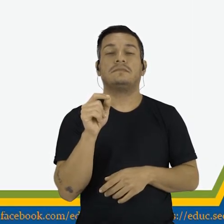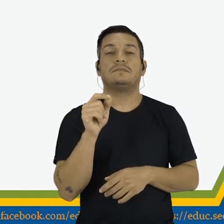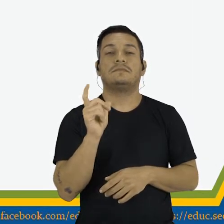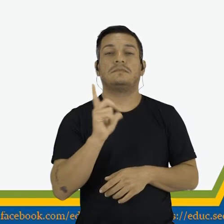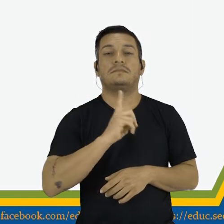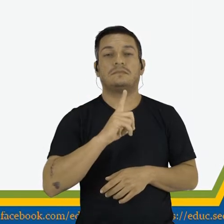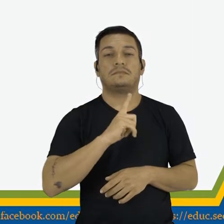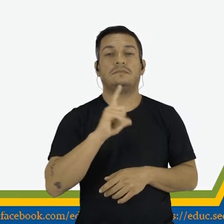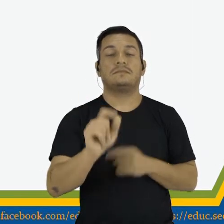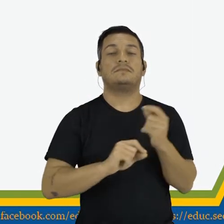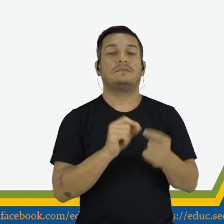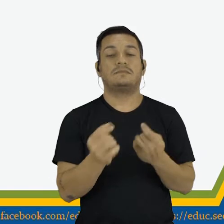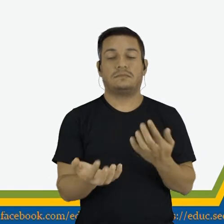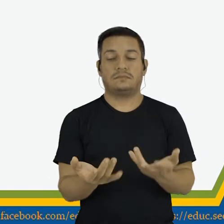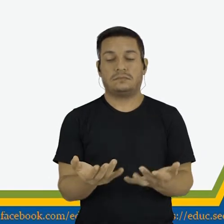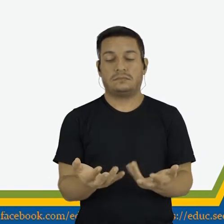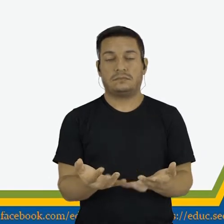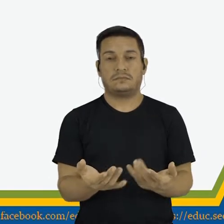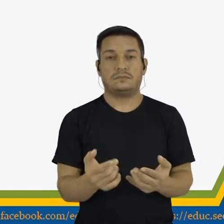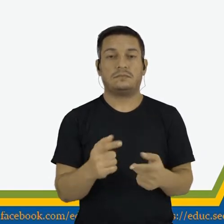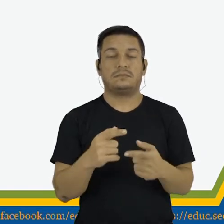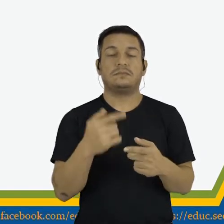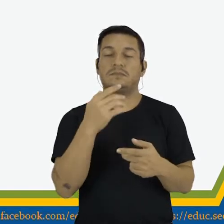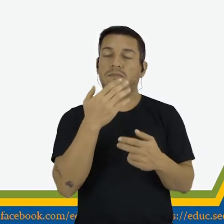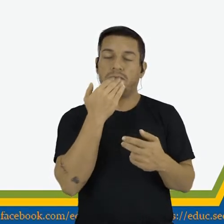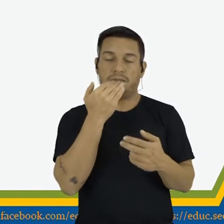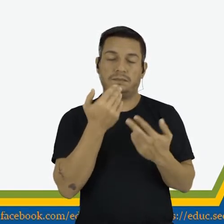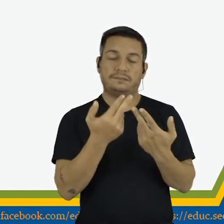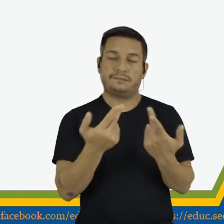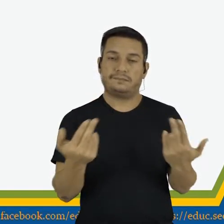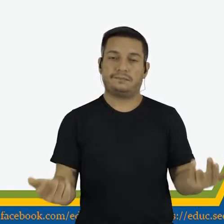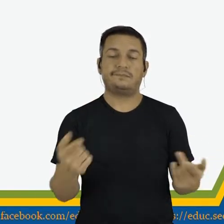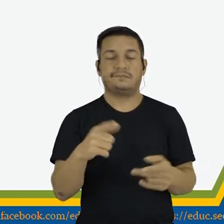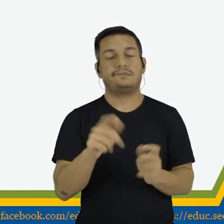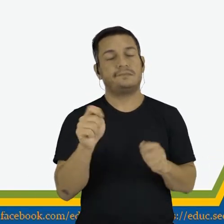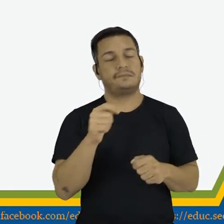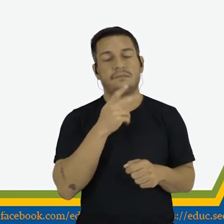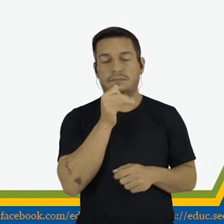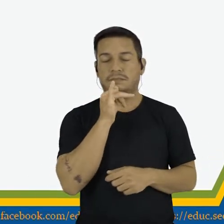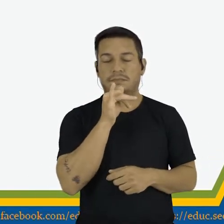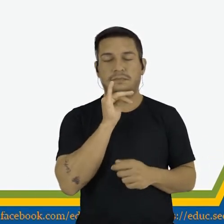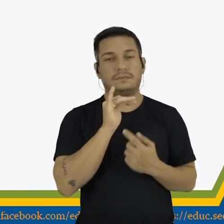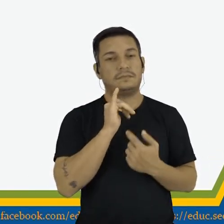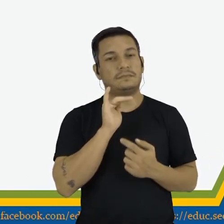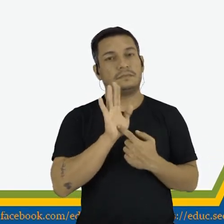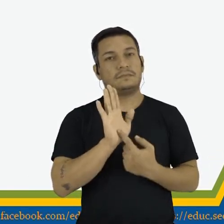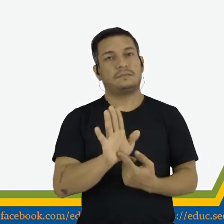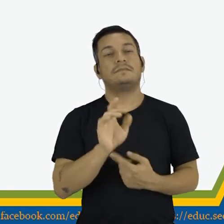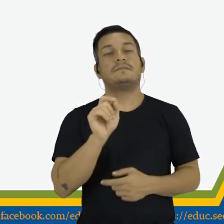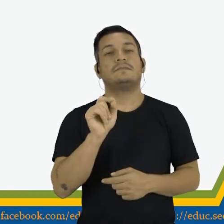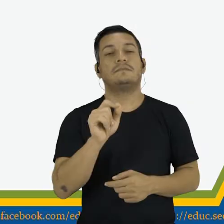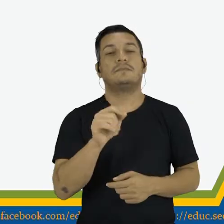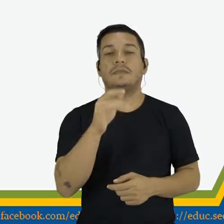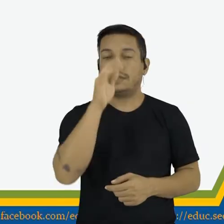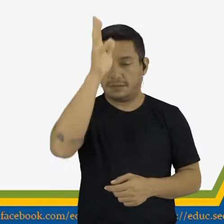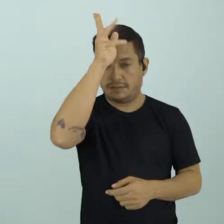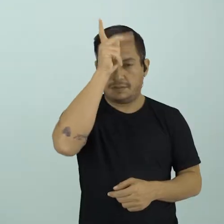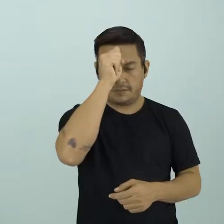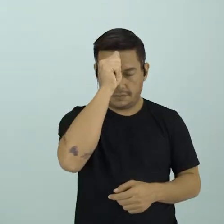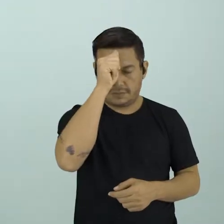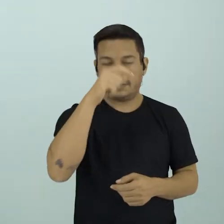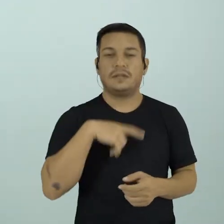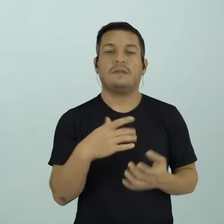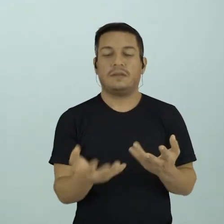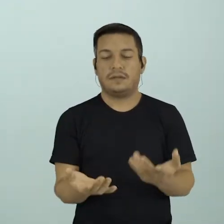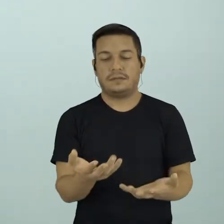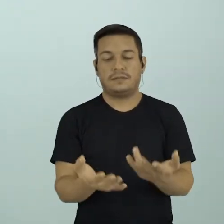temos o cozimento de determinados alimentos. Posso estar citando, por exemplo, um frango. Quando eu vou assar